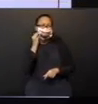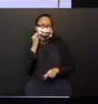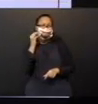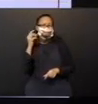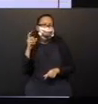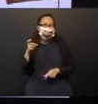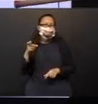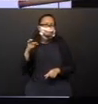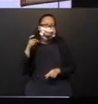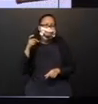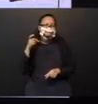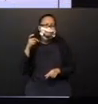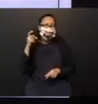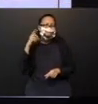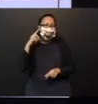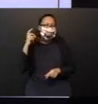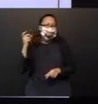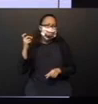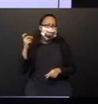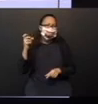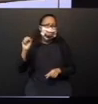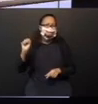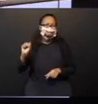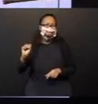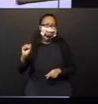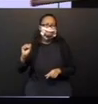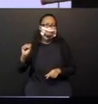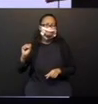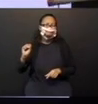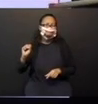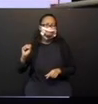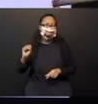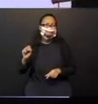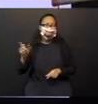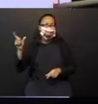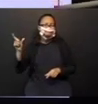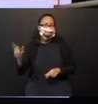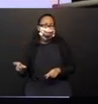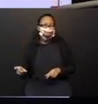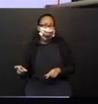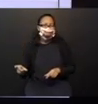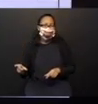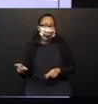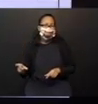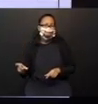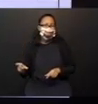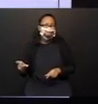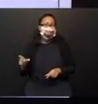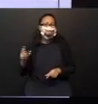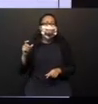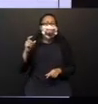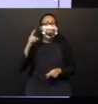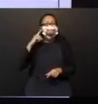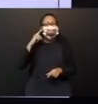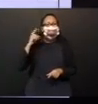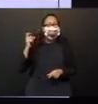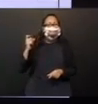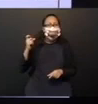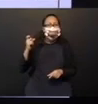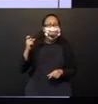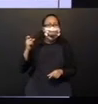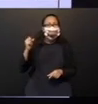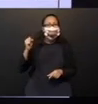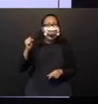S. E na coluna de oxigênio, o X tem som de XI. E aí nós fizemos aqui, ó, as